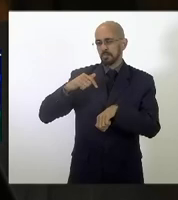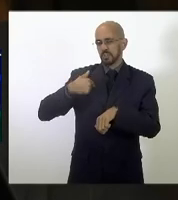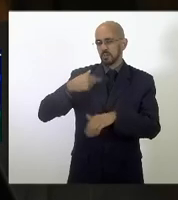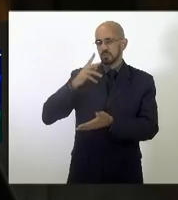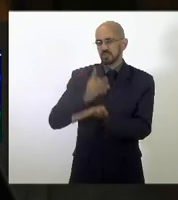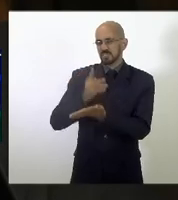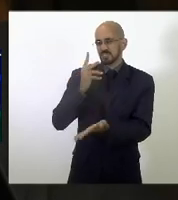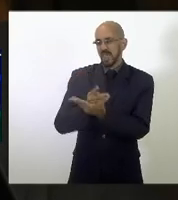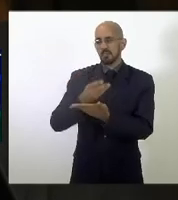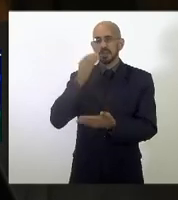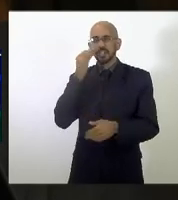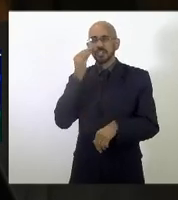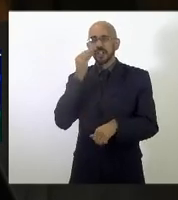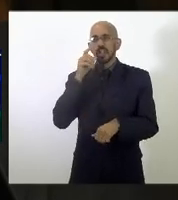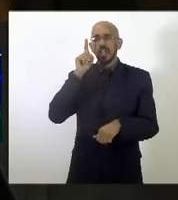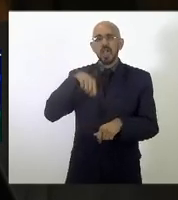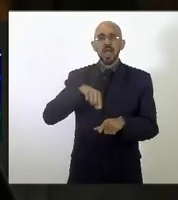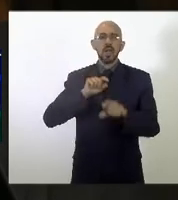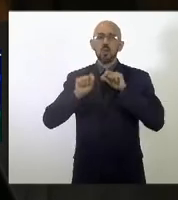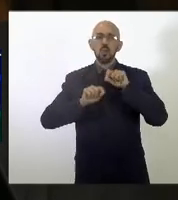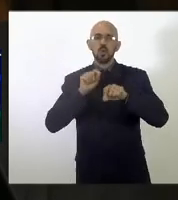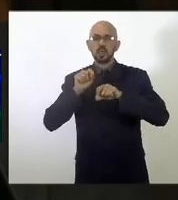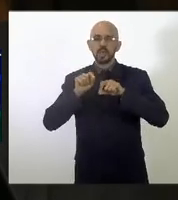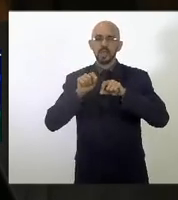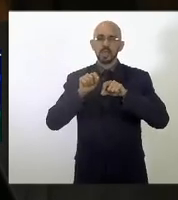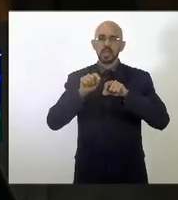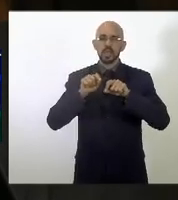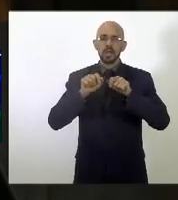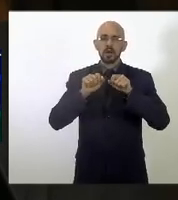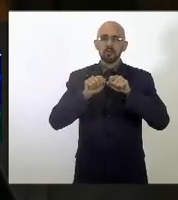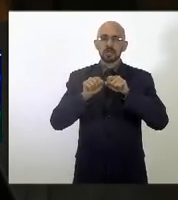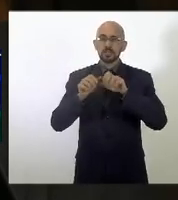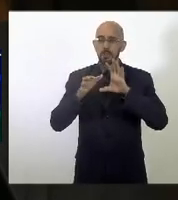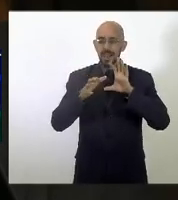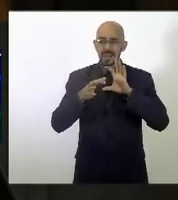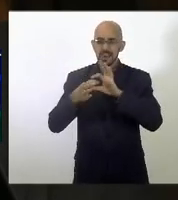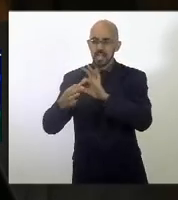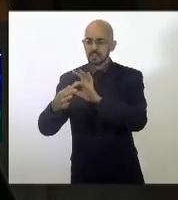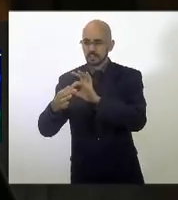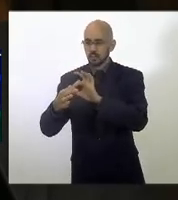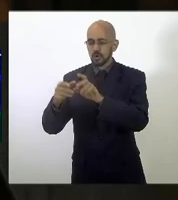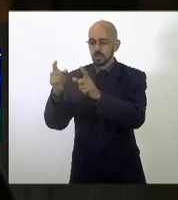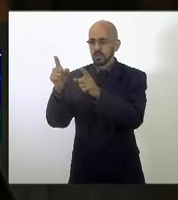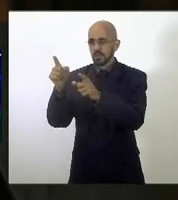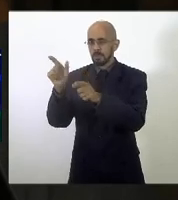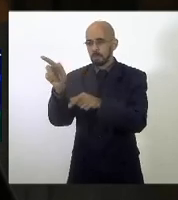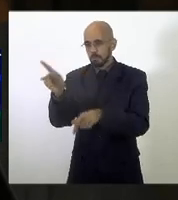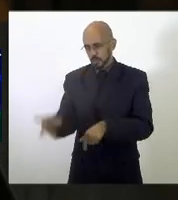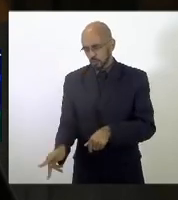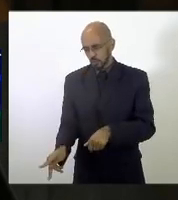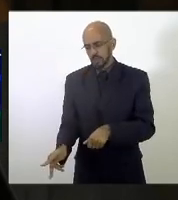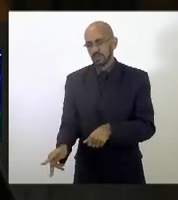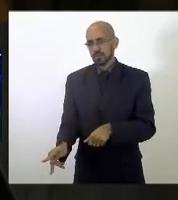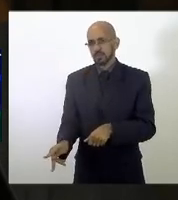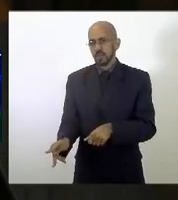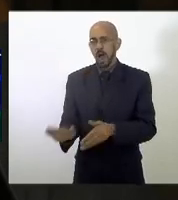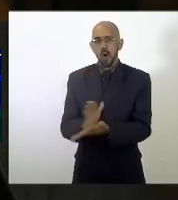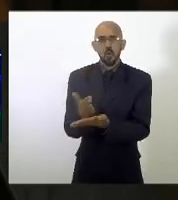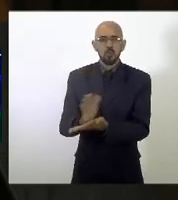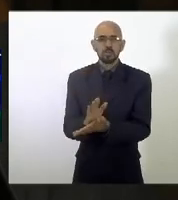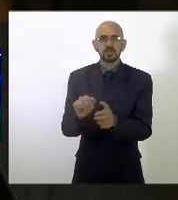é a característica de procurar fazer ponte entre as pessoas. Né? Tem muita gente que, infelizmente, só faz muro,